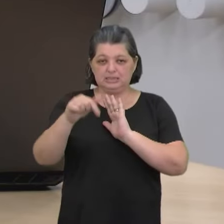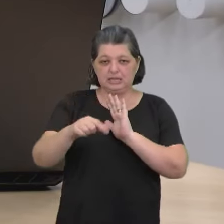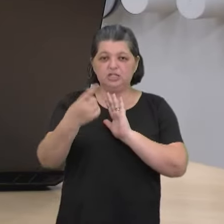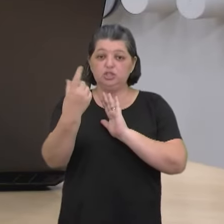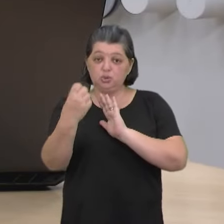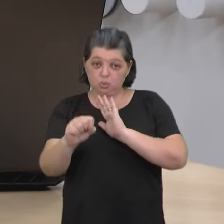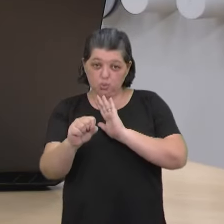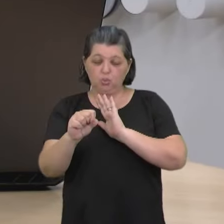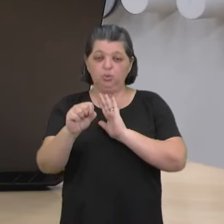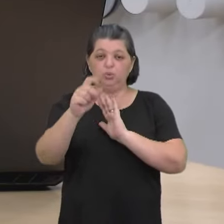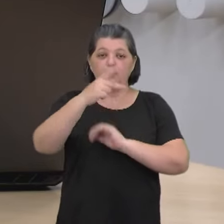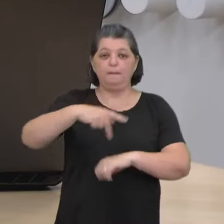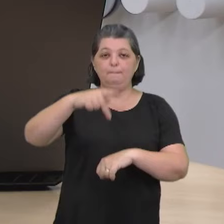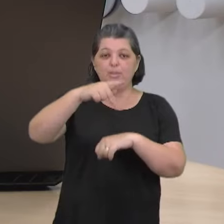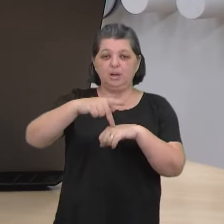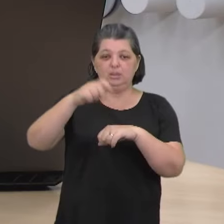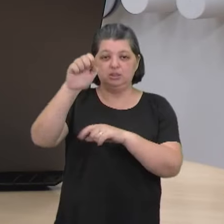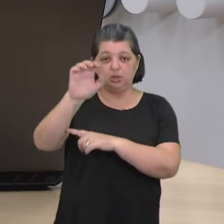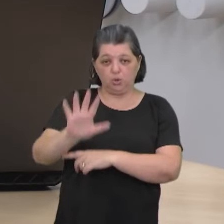na Europa,